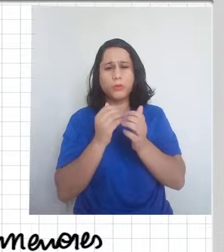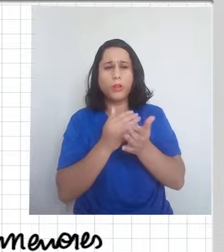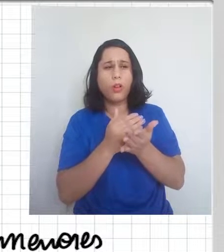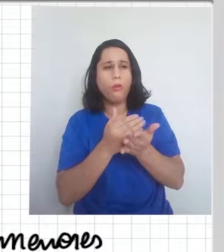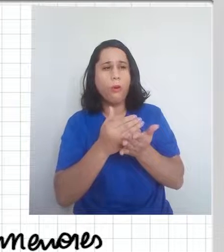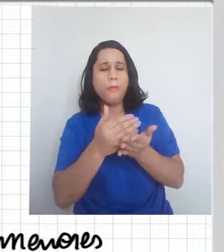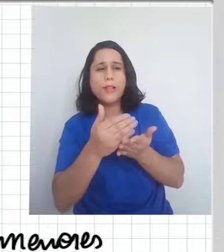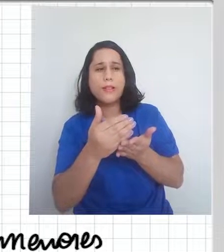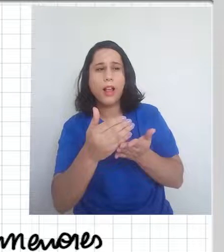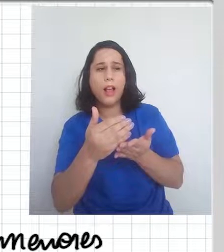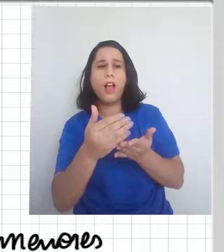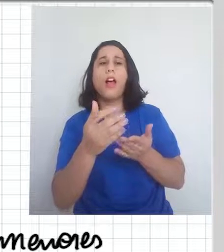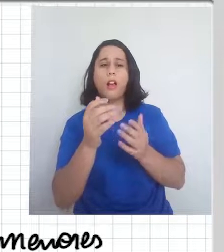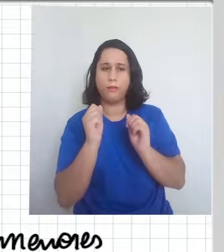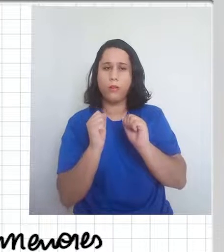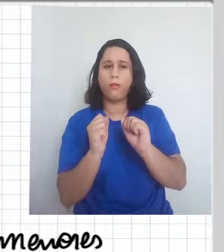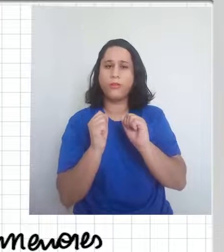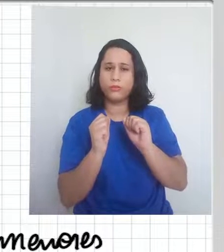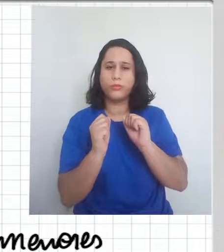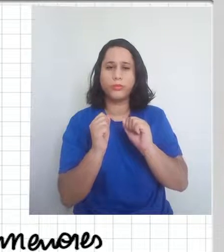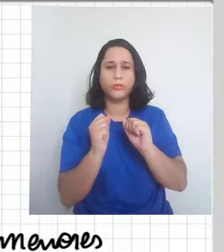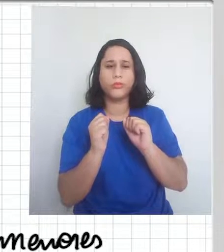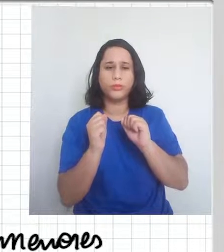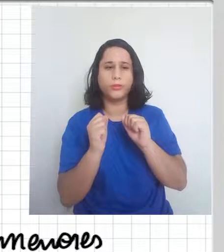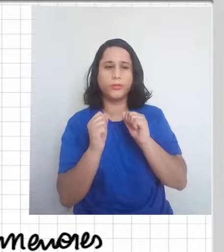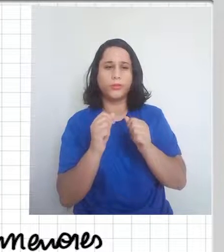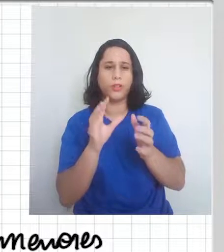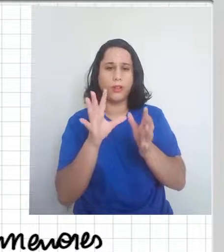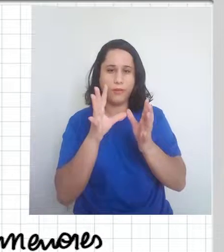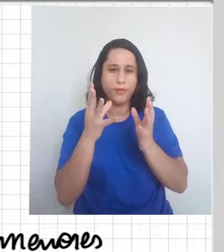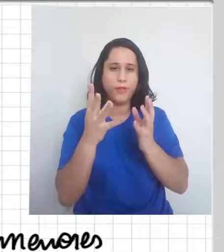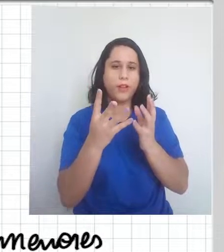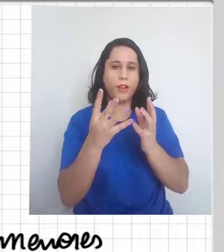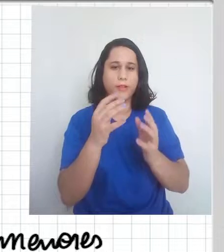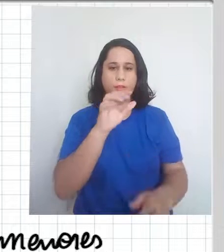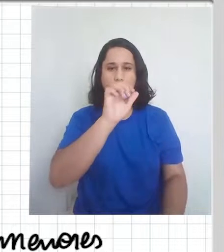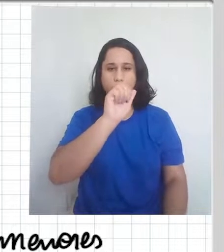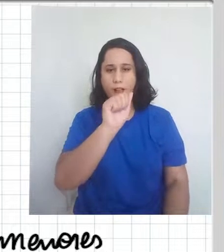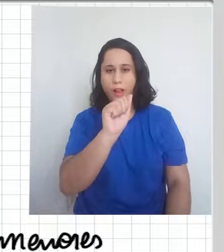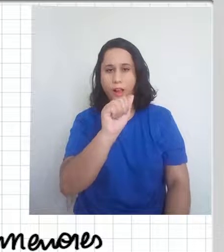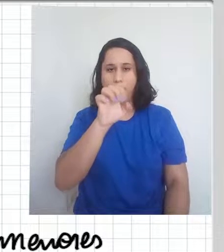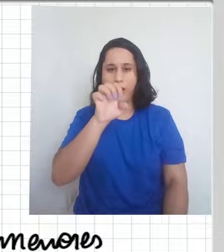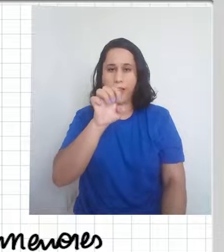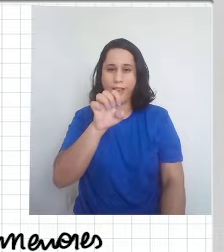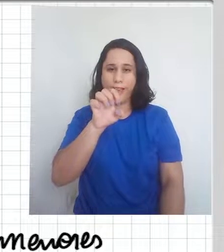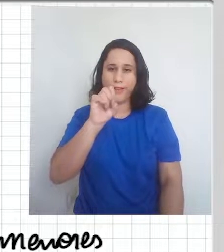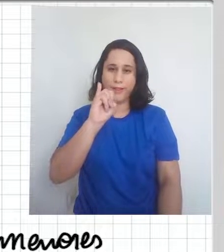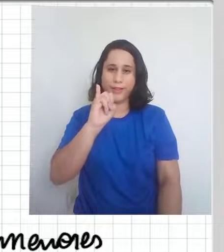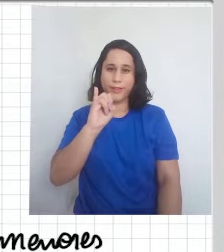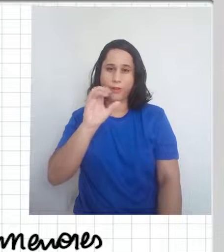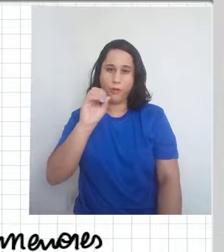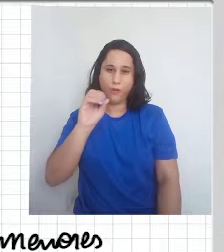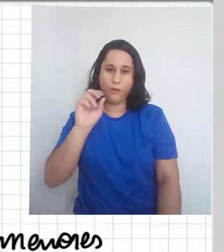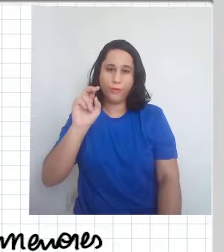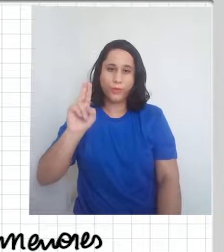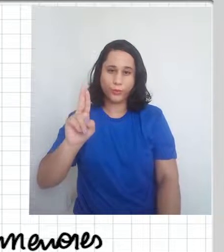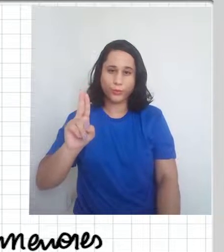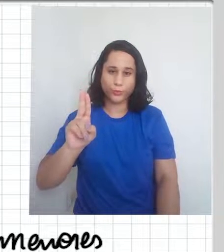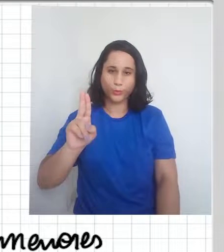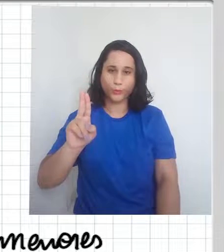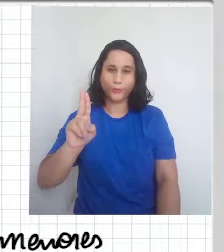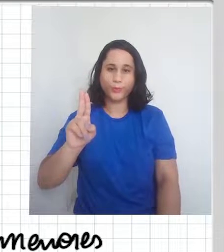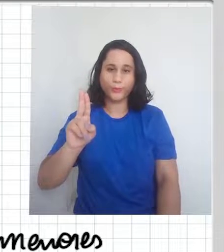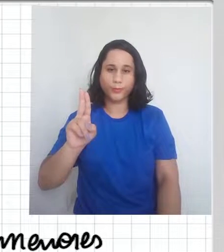colocar assim, agora sim eu posso começar a colocar na tela as vogais. A, E, I,